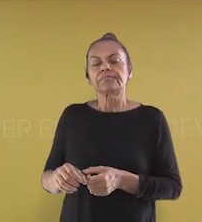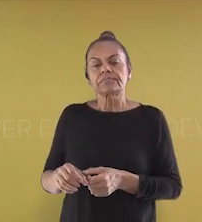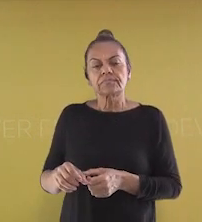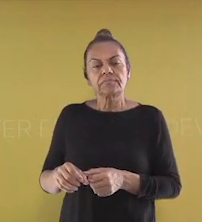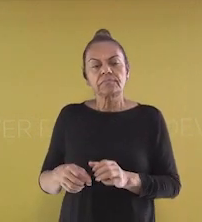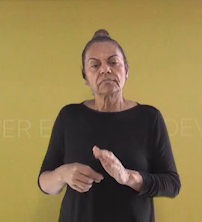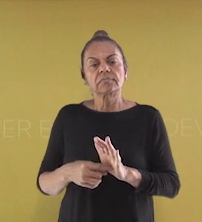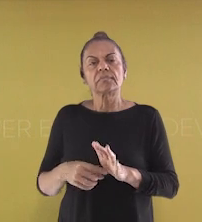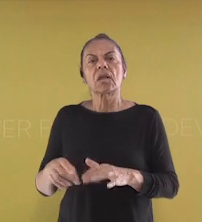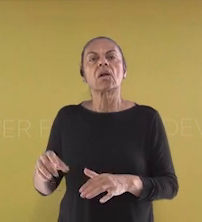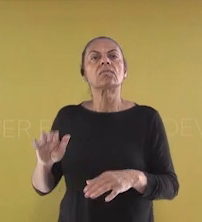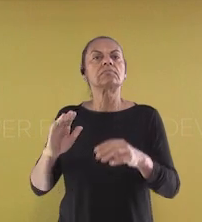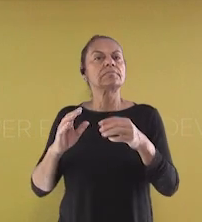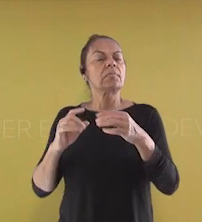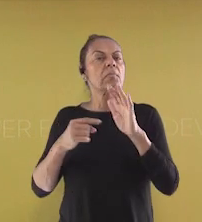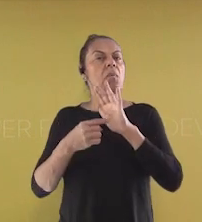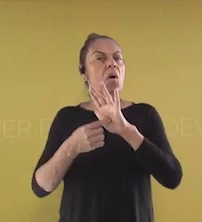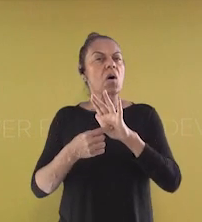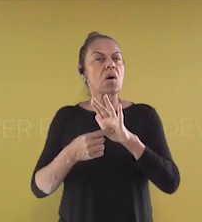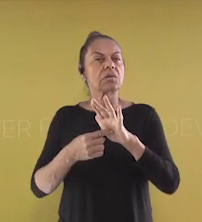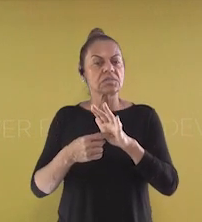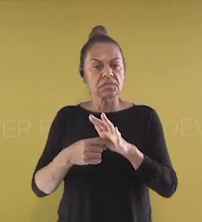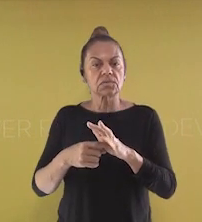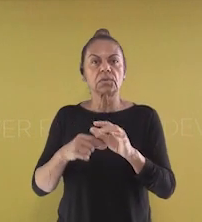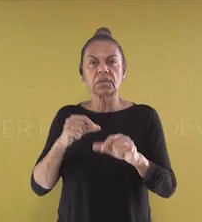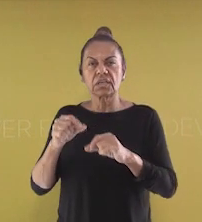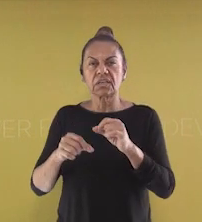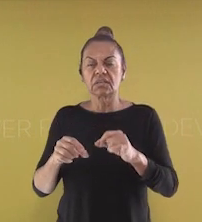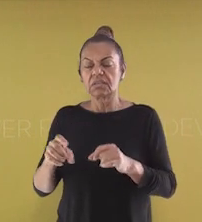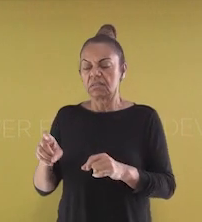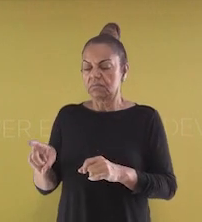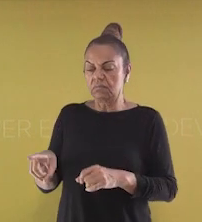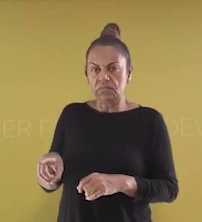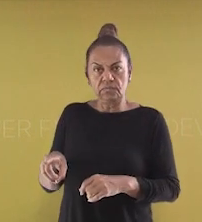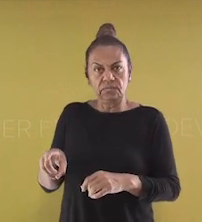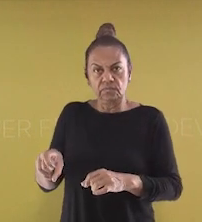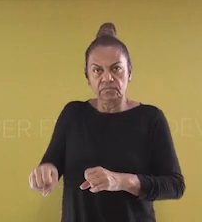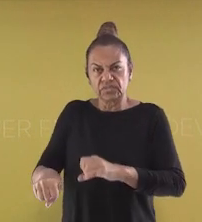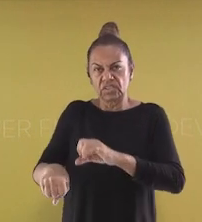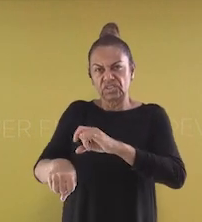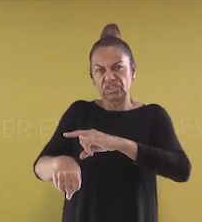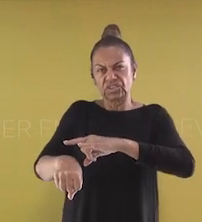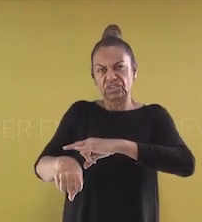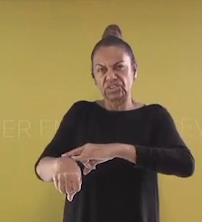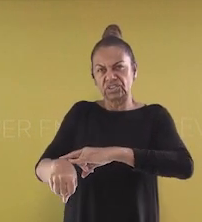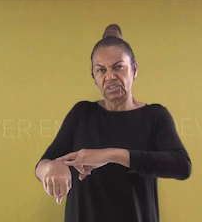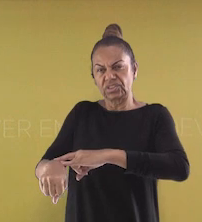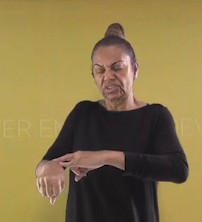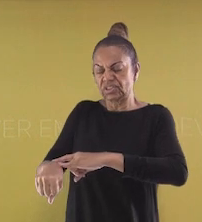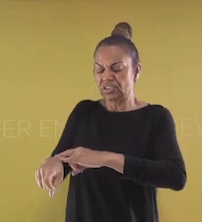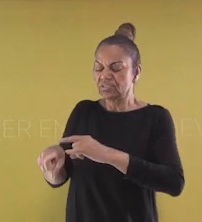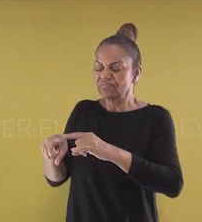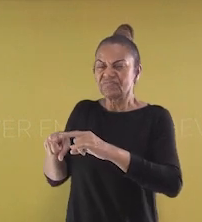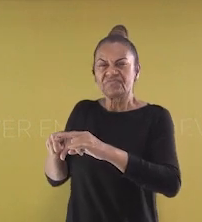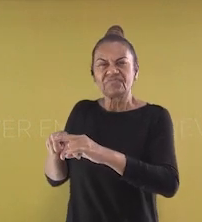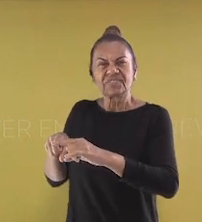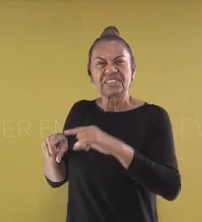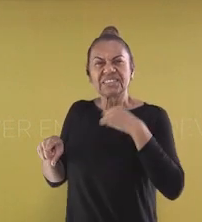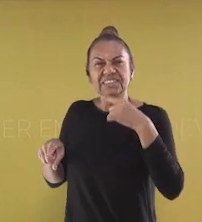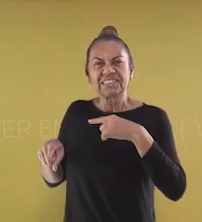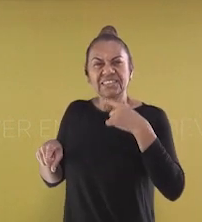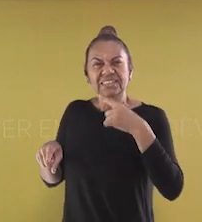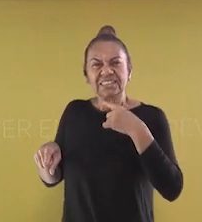diagnosticado maligno. Entre os principais sintomas estão dificuldade para